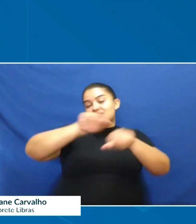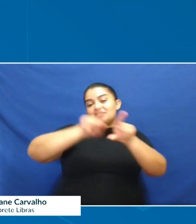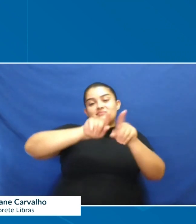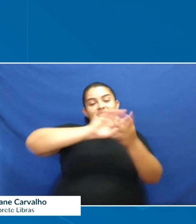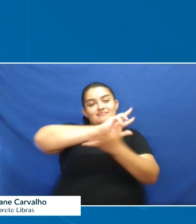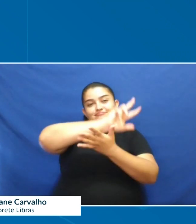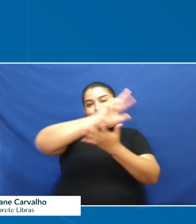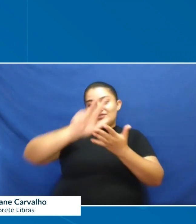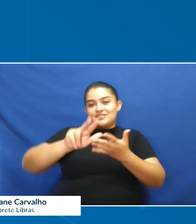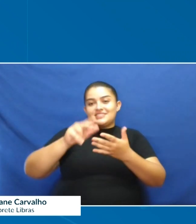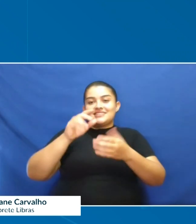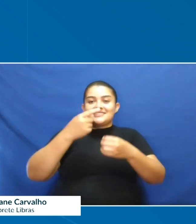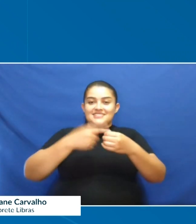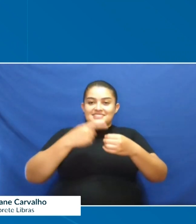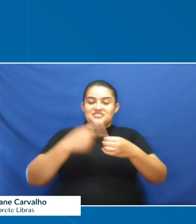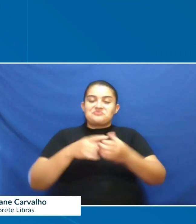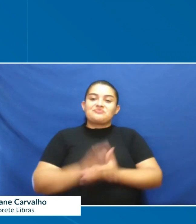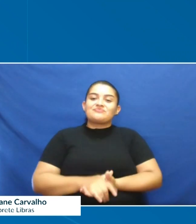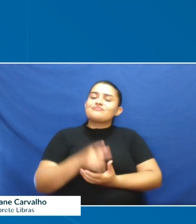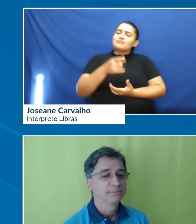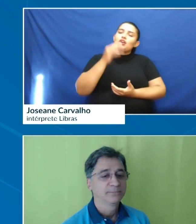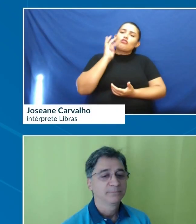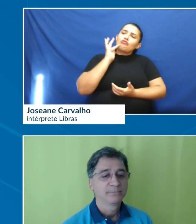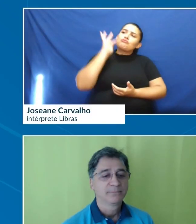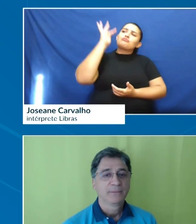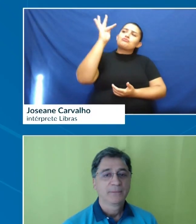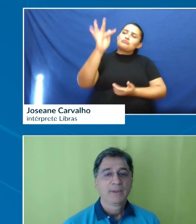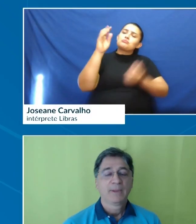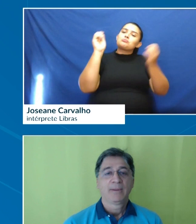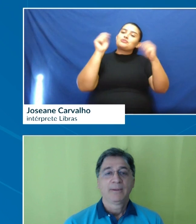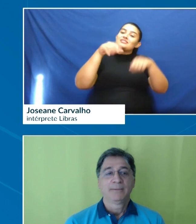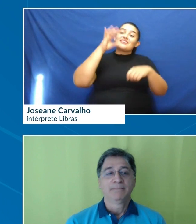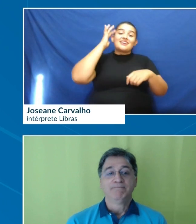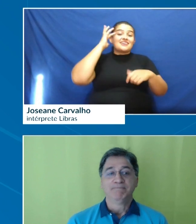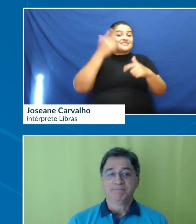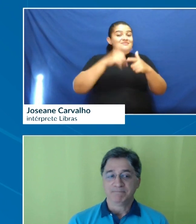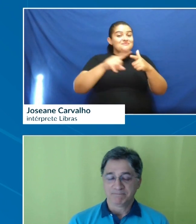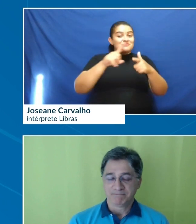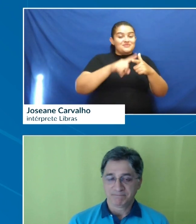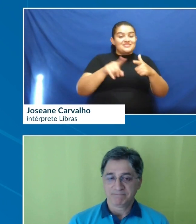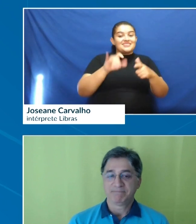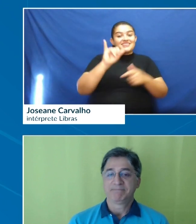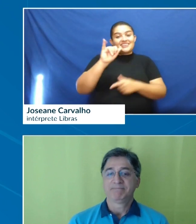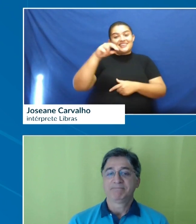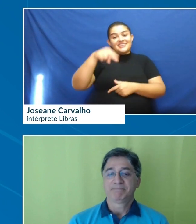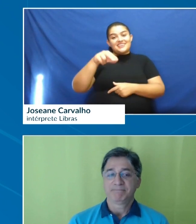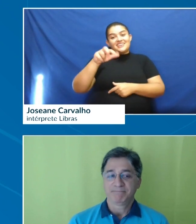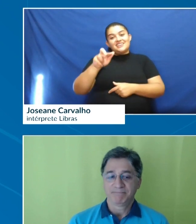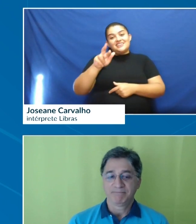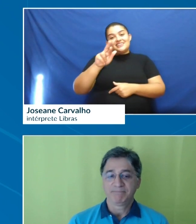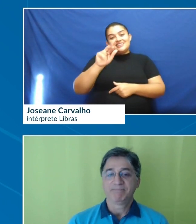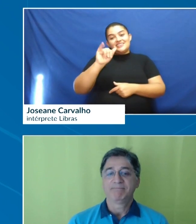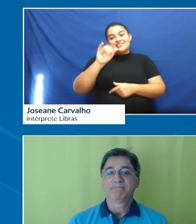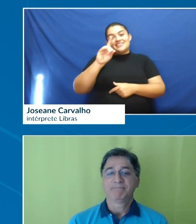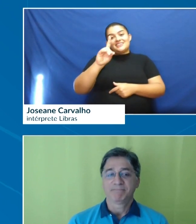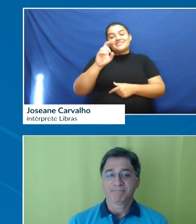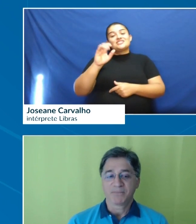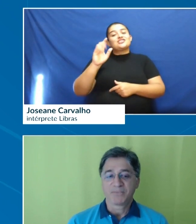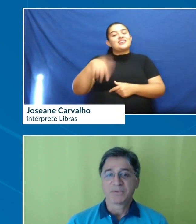cidades. Professor, num futuro, isso pode resolver o problema que a Ingrid trouxe aqui para a gente lá da indústria dela.